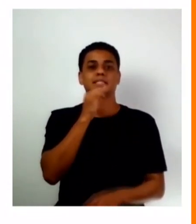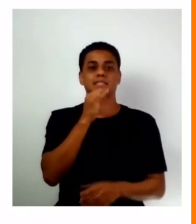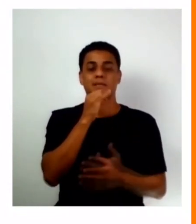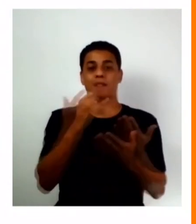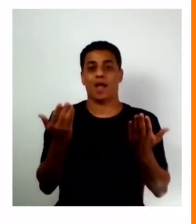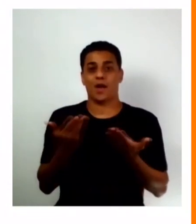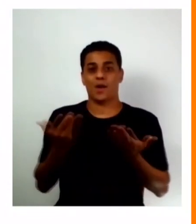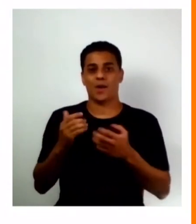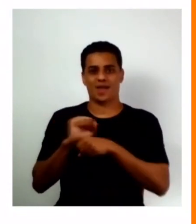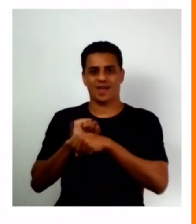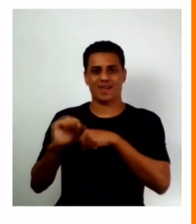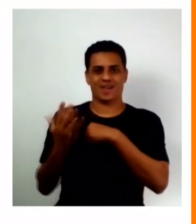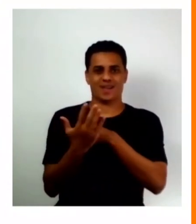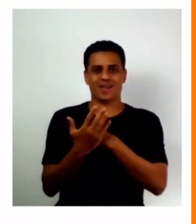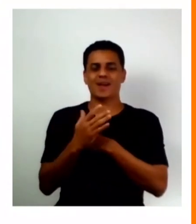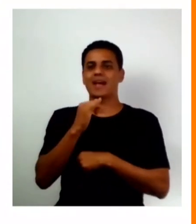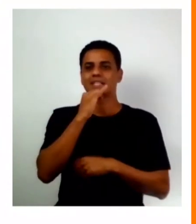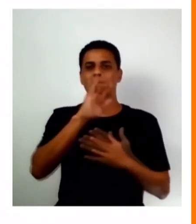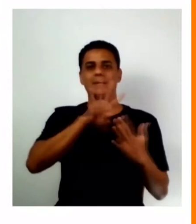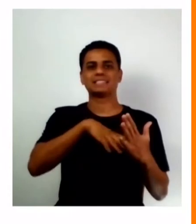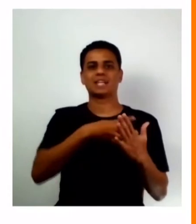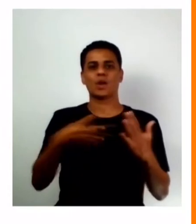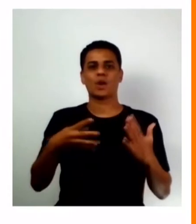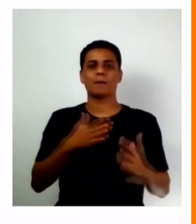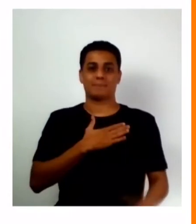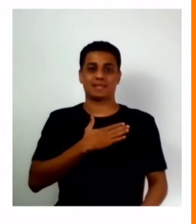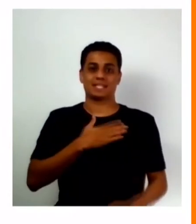em Barcelona, aqui em minha cidade.